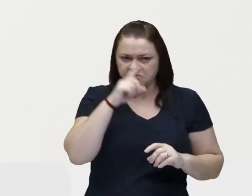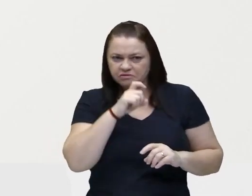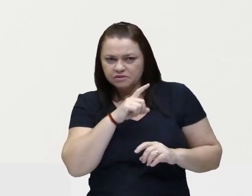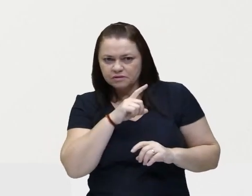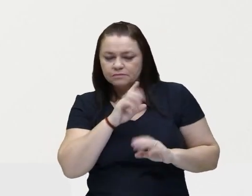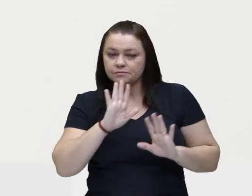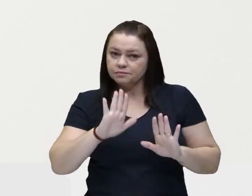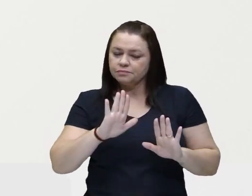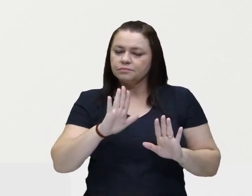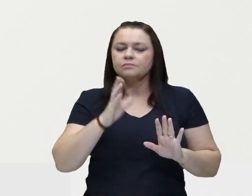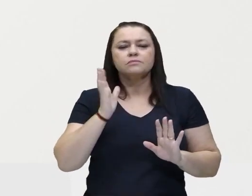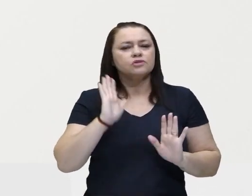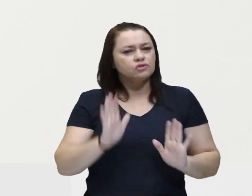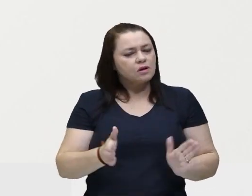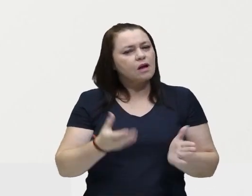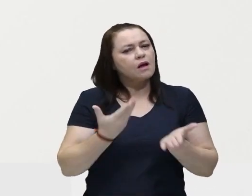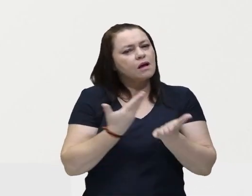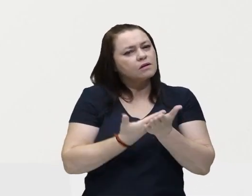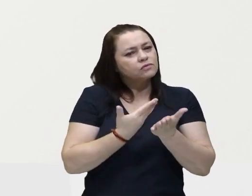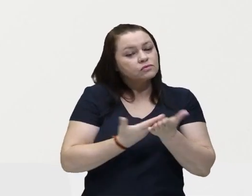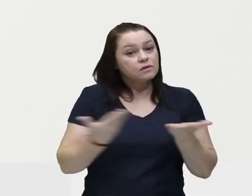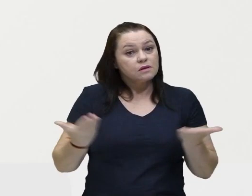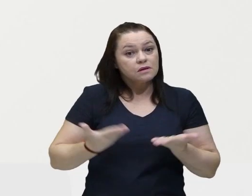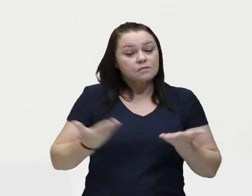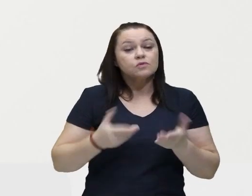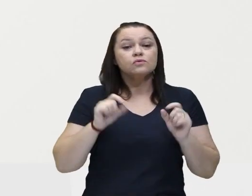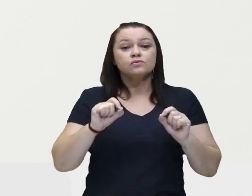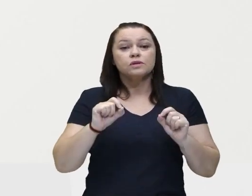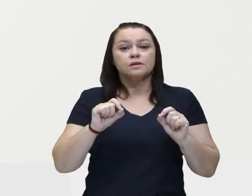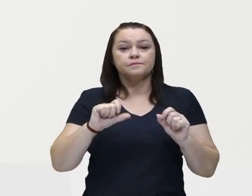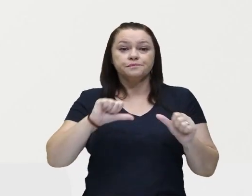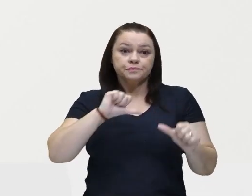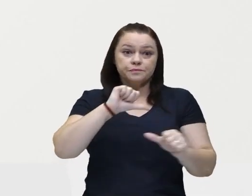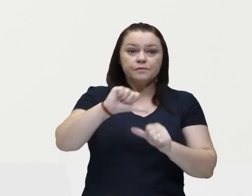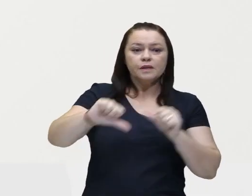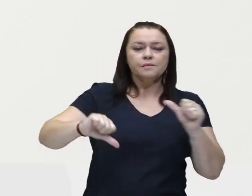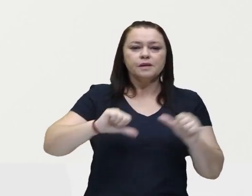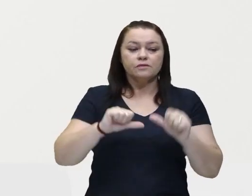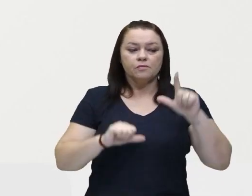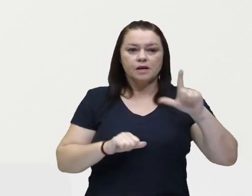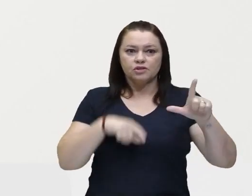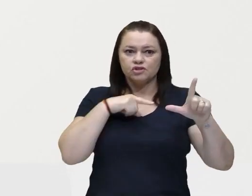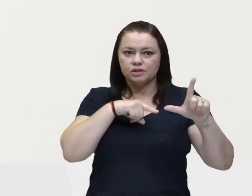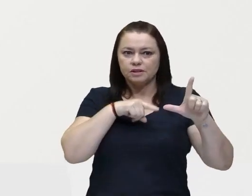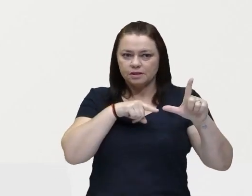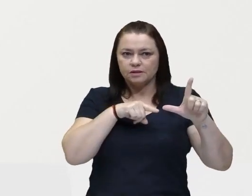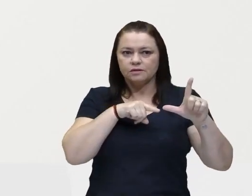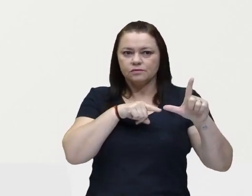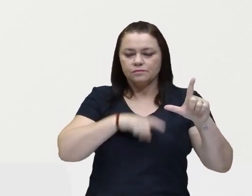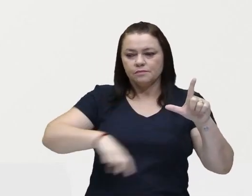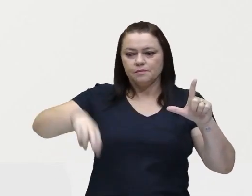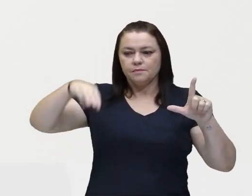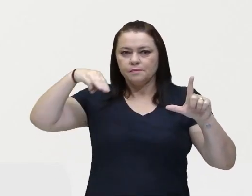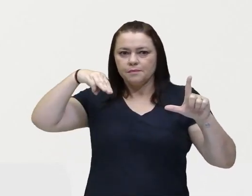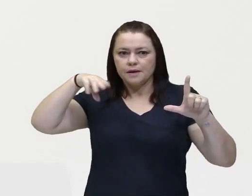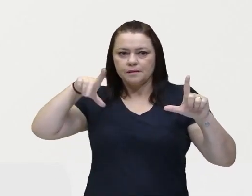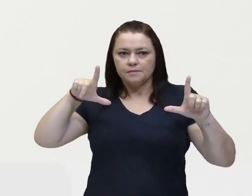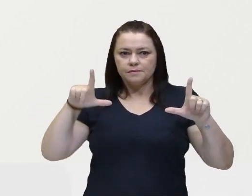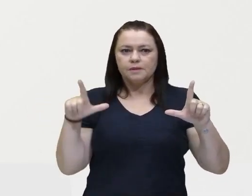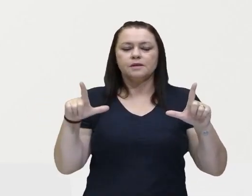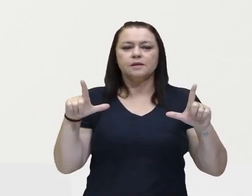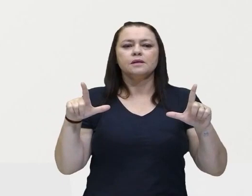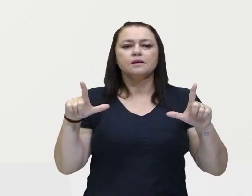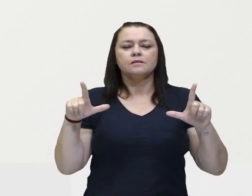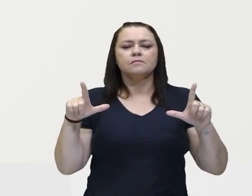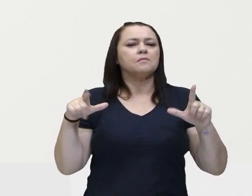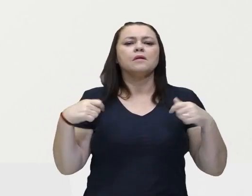nós vimos na aula de hoje o quê? Que para transformar de litro para mililitro, o